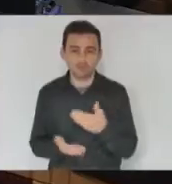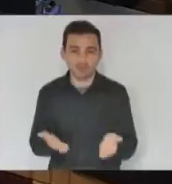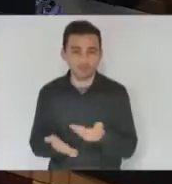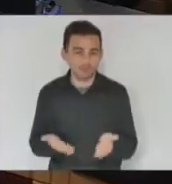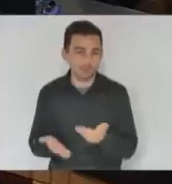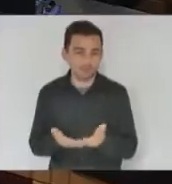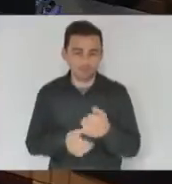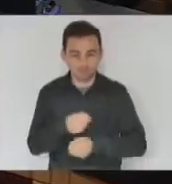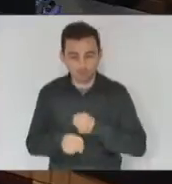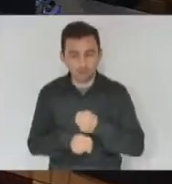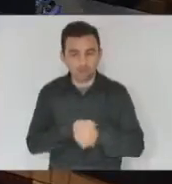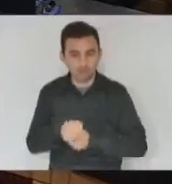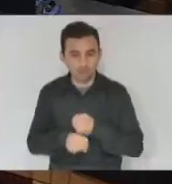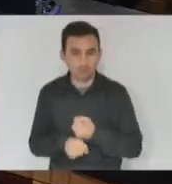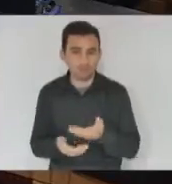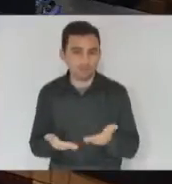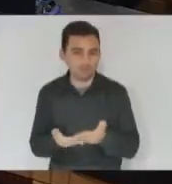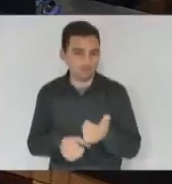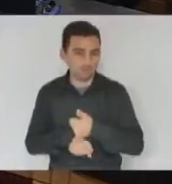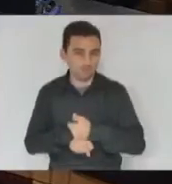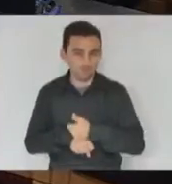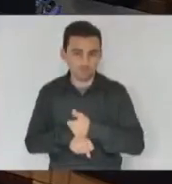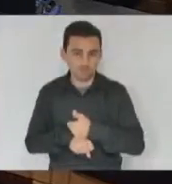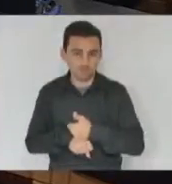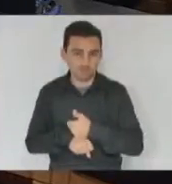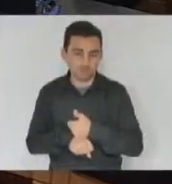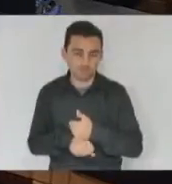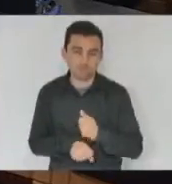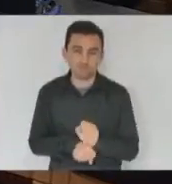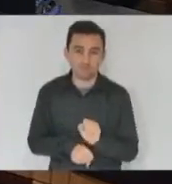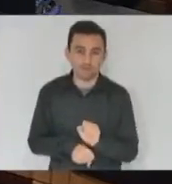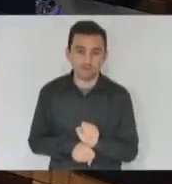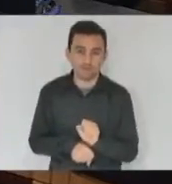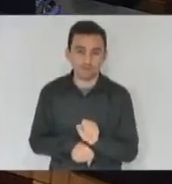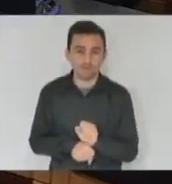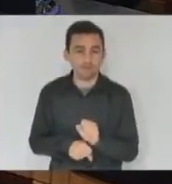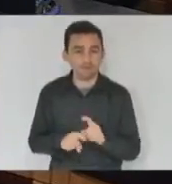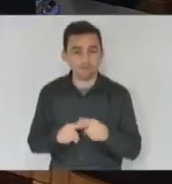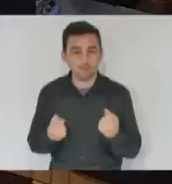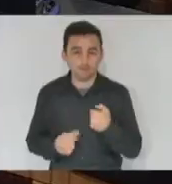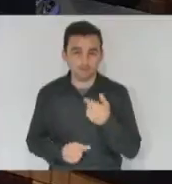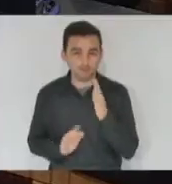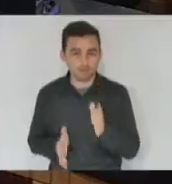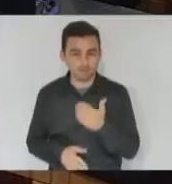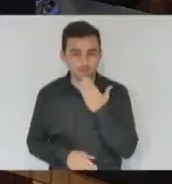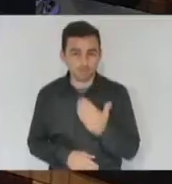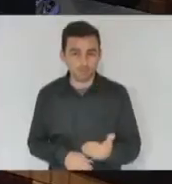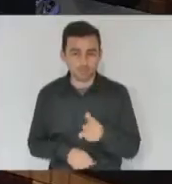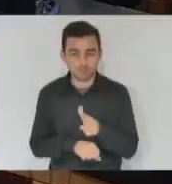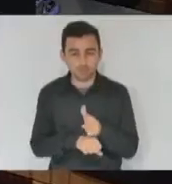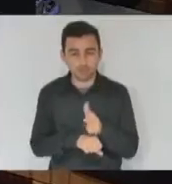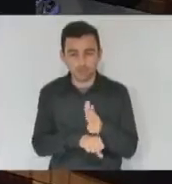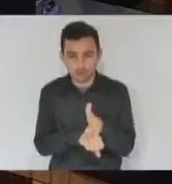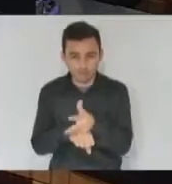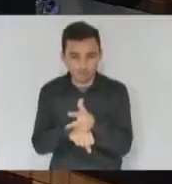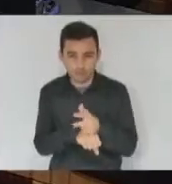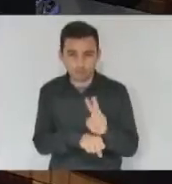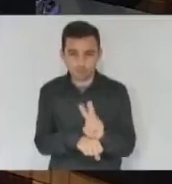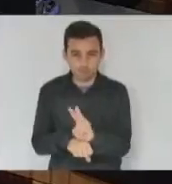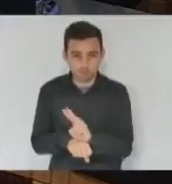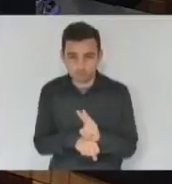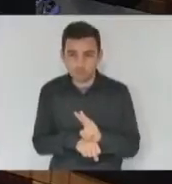400 a 600 profissionais aí na reserva. E eu fiz a solicitação de câmeras de monitoramento para Itajaí.